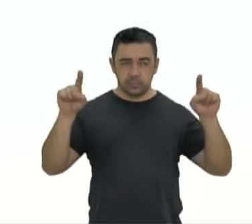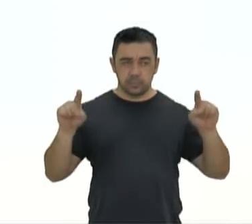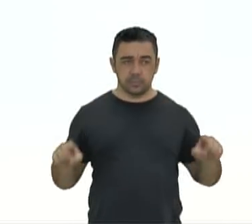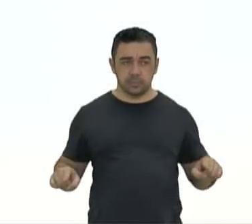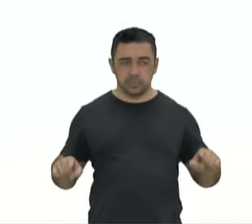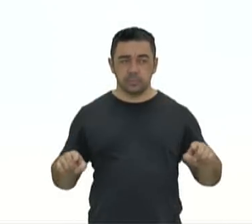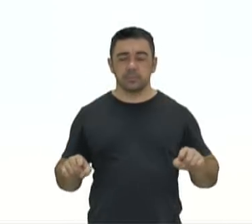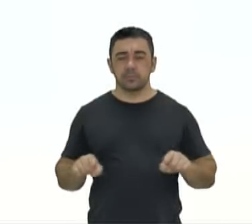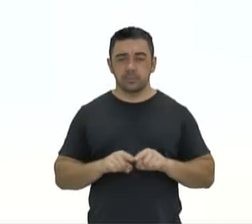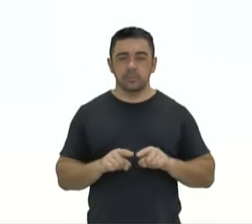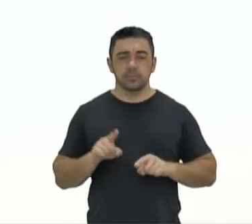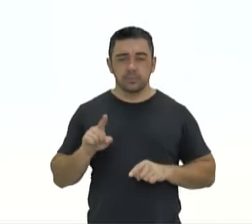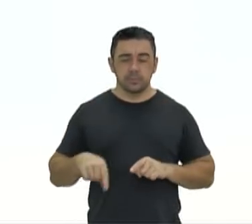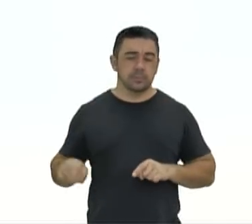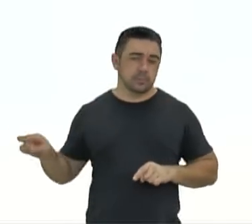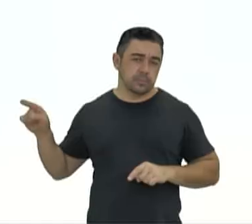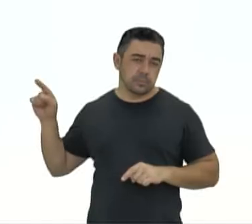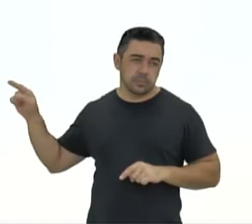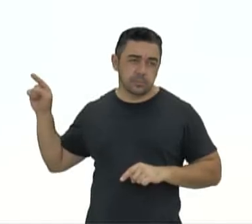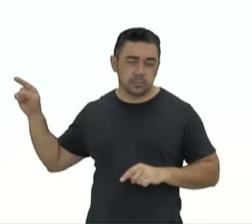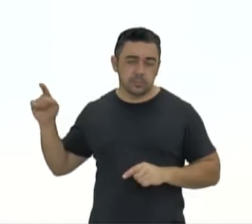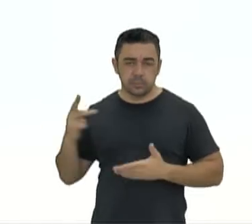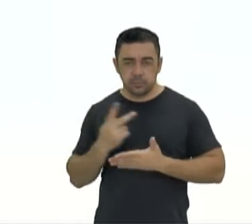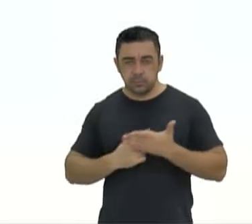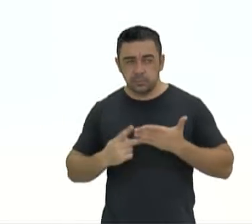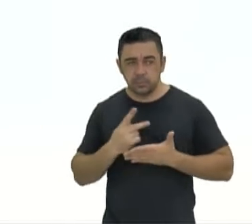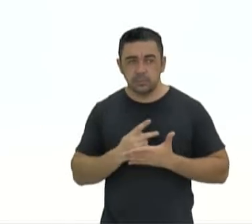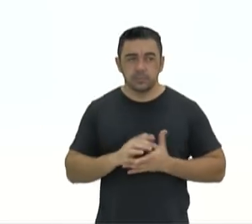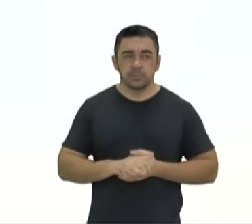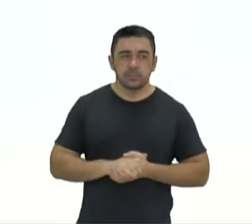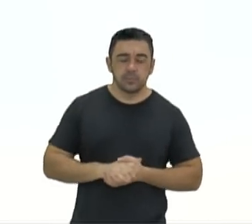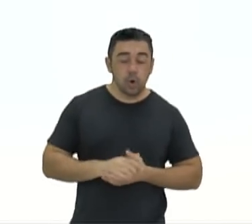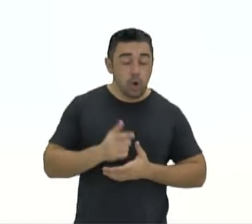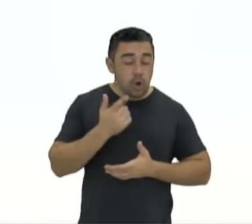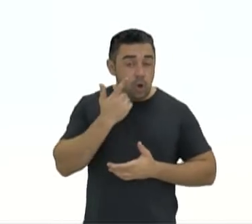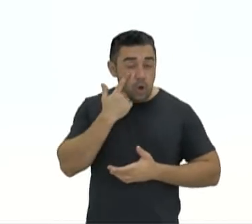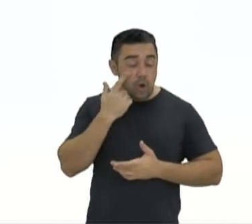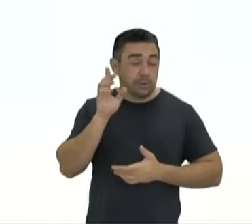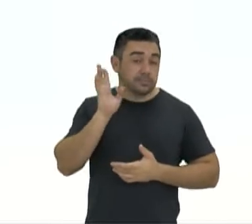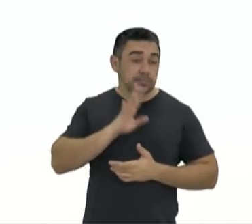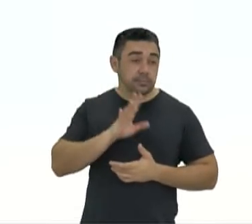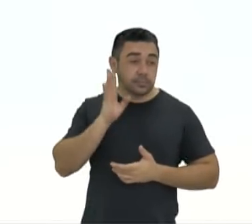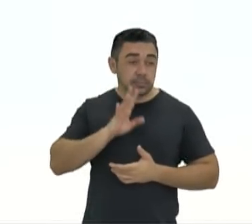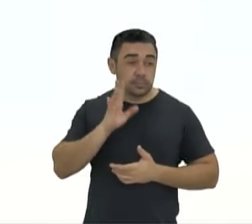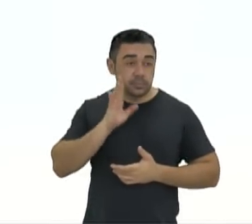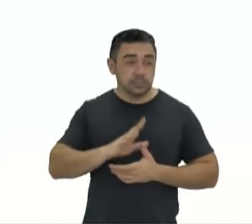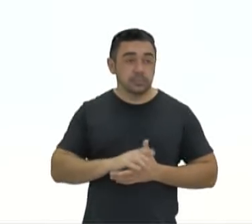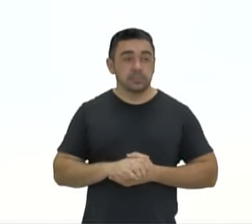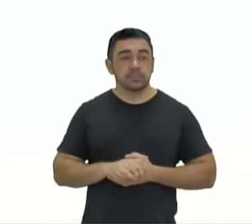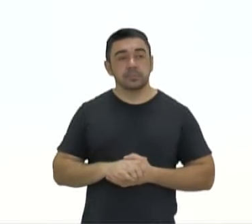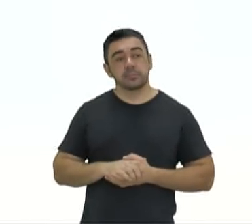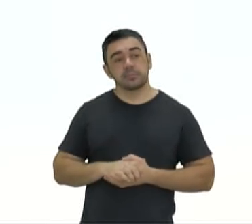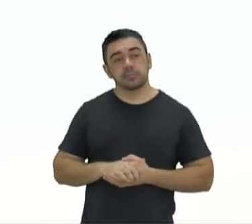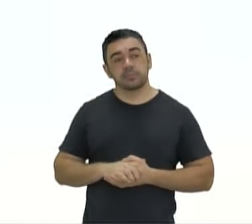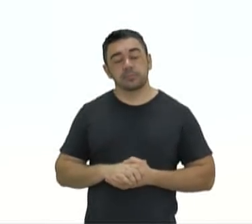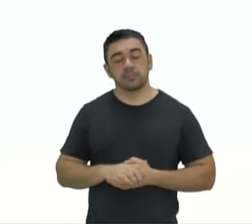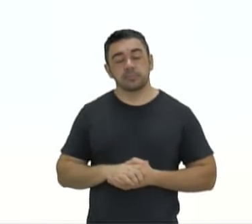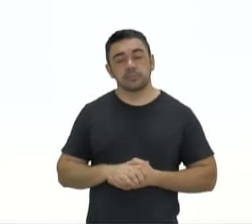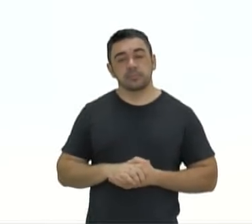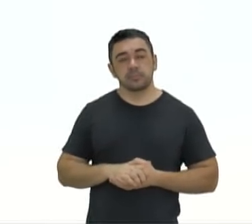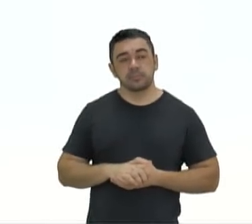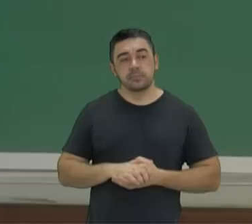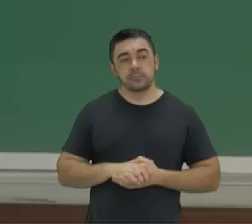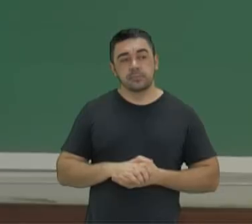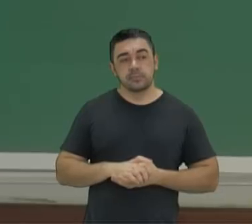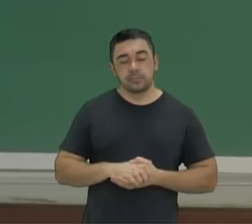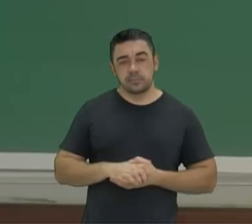comprimento e da largura estão indicadas no desenho abaixo. Olha que legal! Vamos olhar esse desenho aqui. Eu